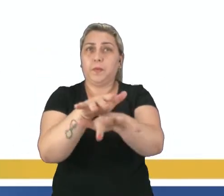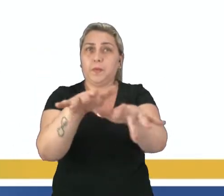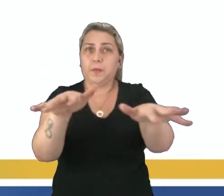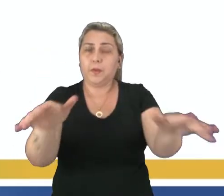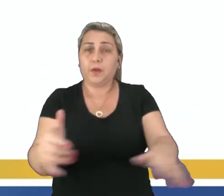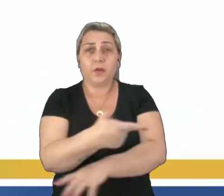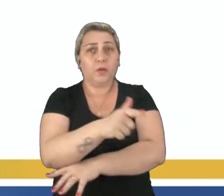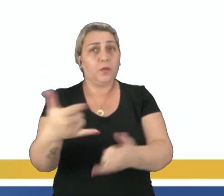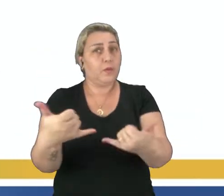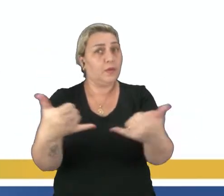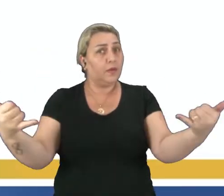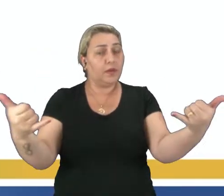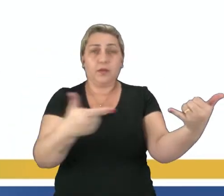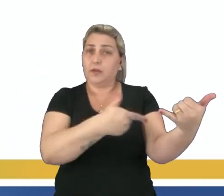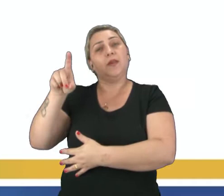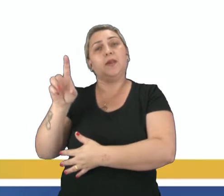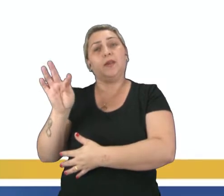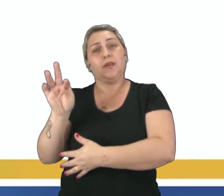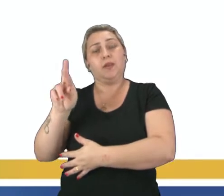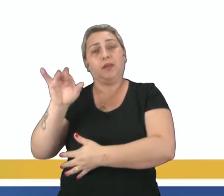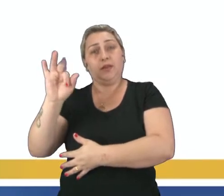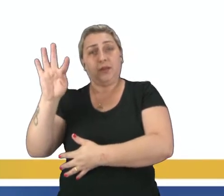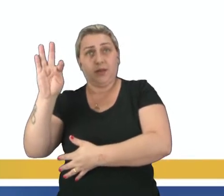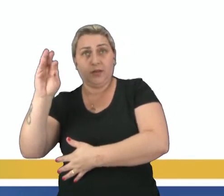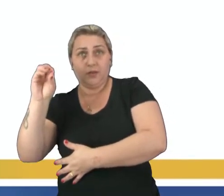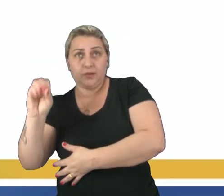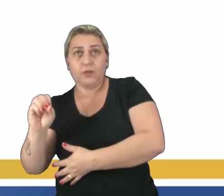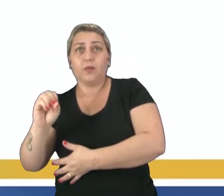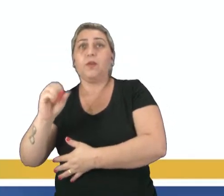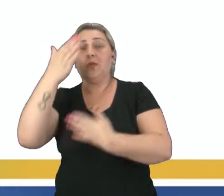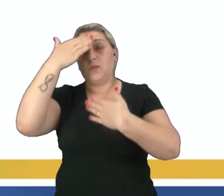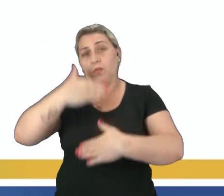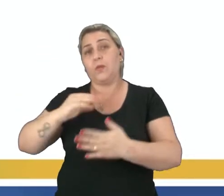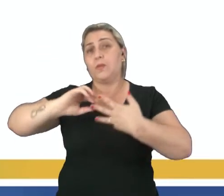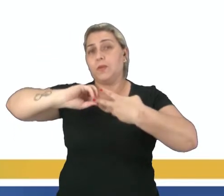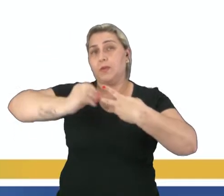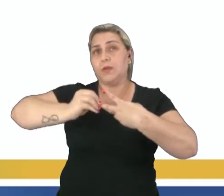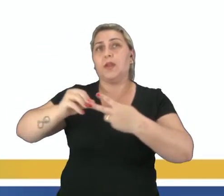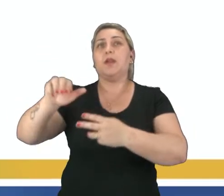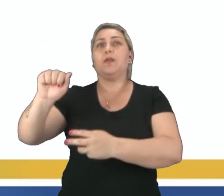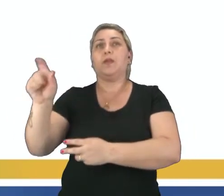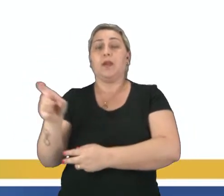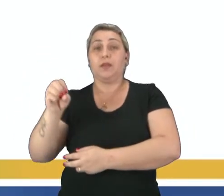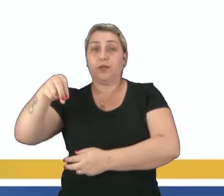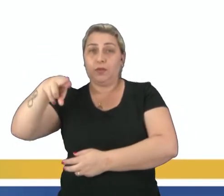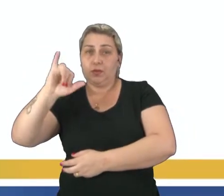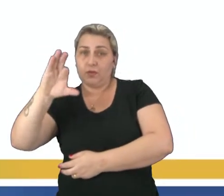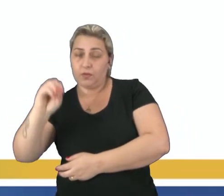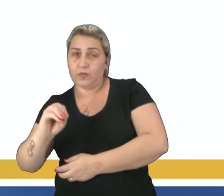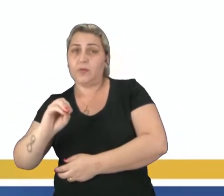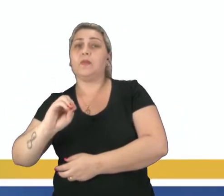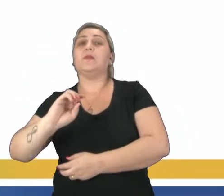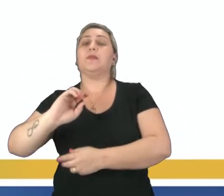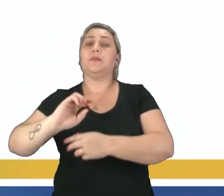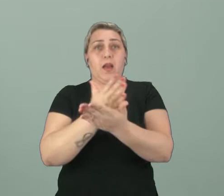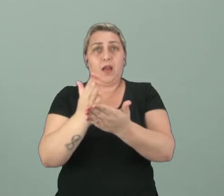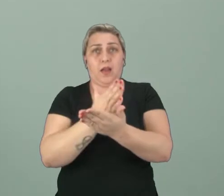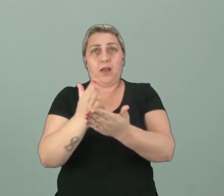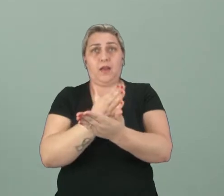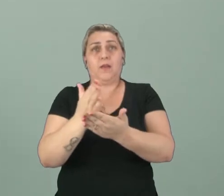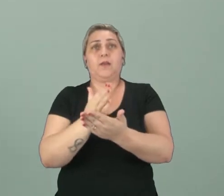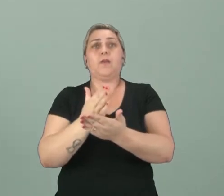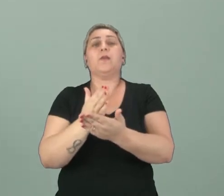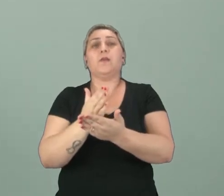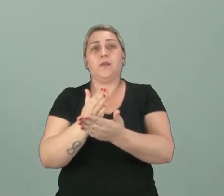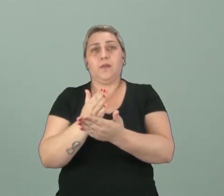tem esse fio contínuo aí, né? Essa seria a parte que está equivocada. E aí vamos aproveitar para resgatar e revisar